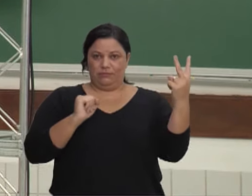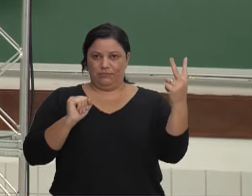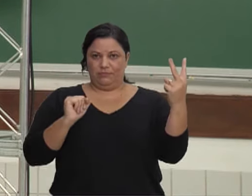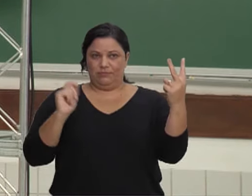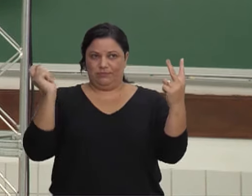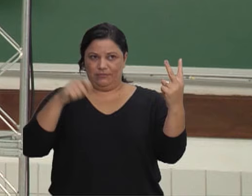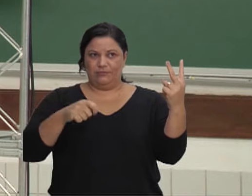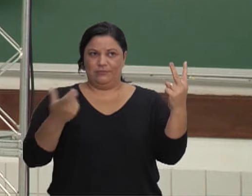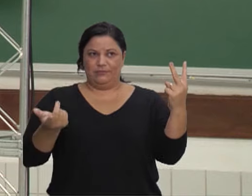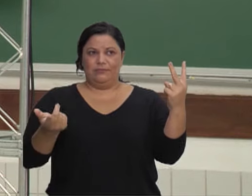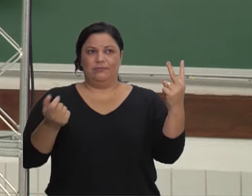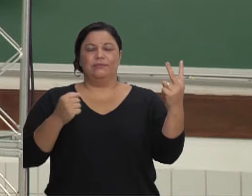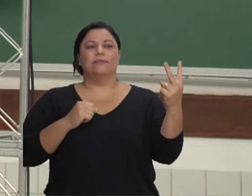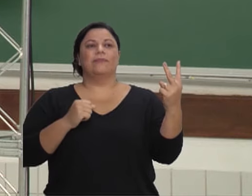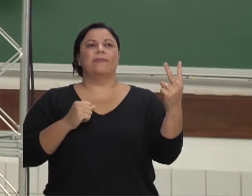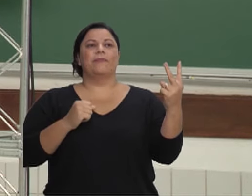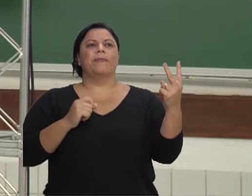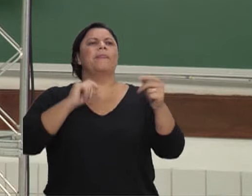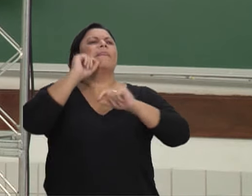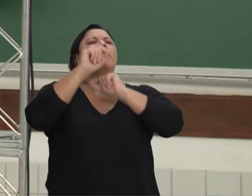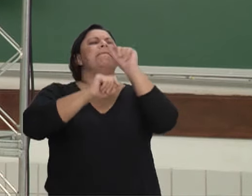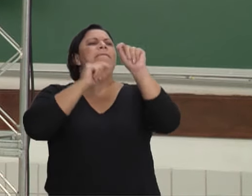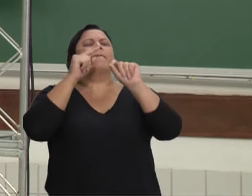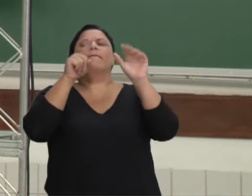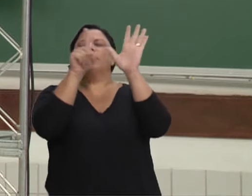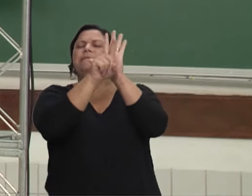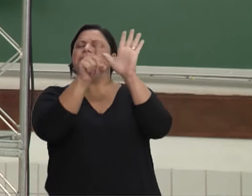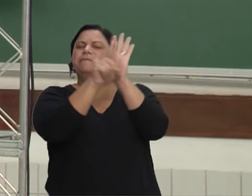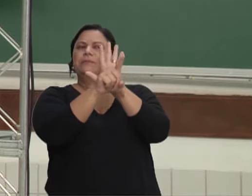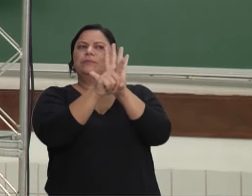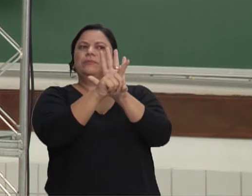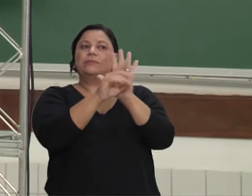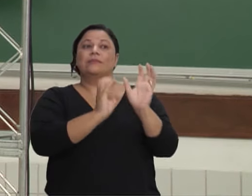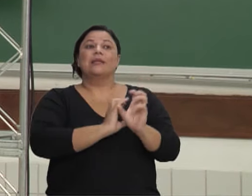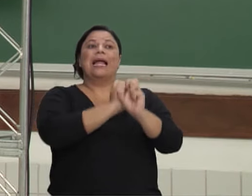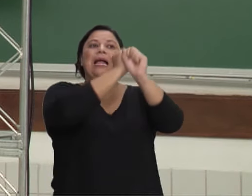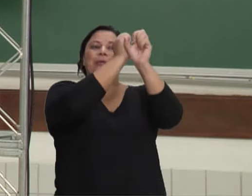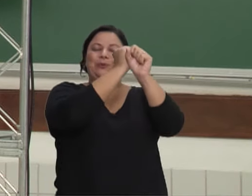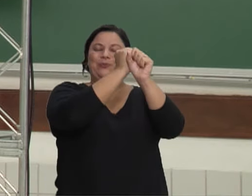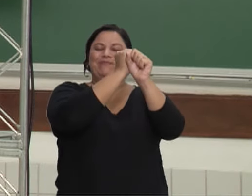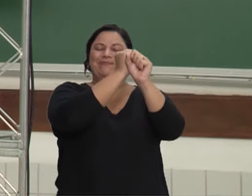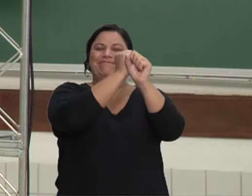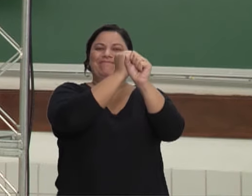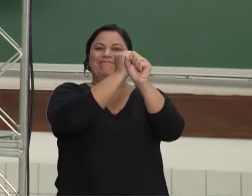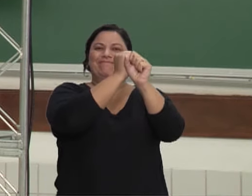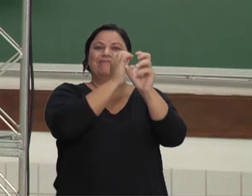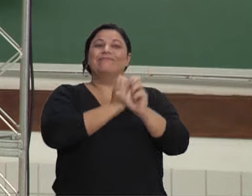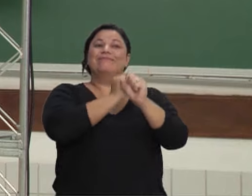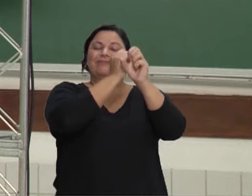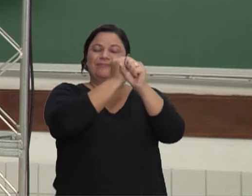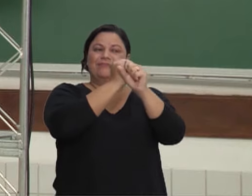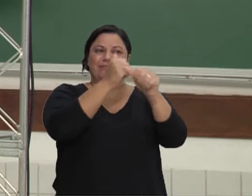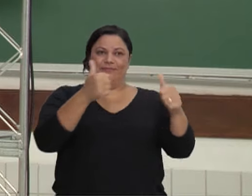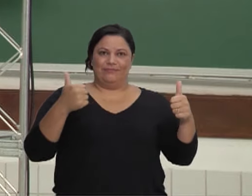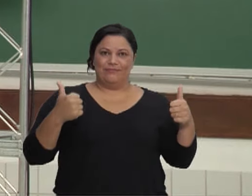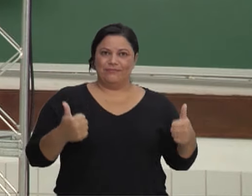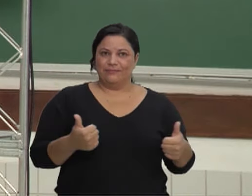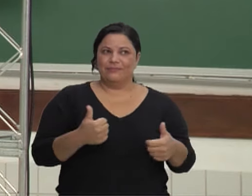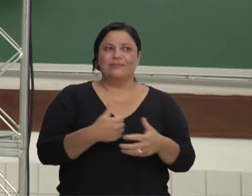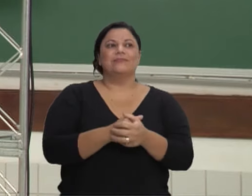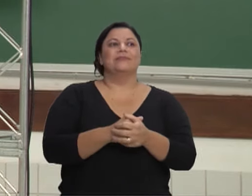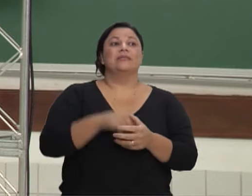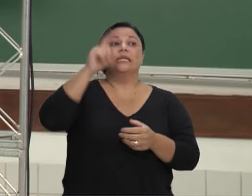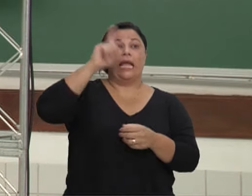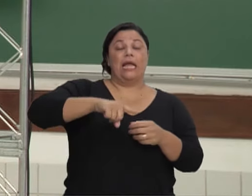m. O que a questão me pede? A soma desses valores. Tranquilo? Isso